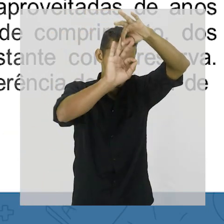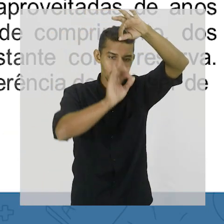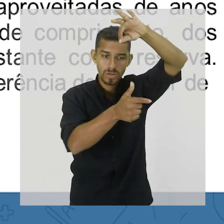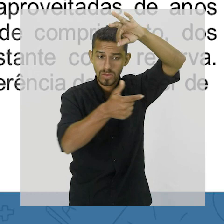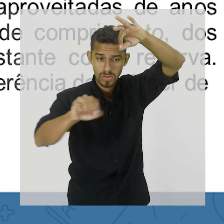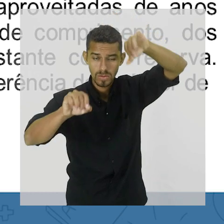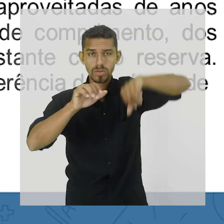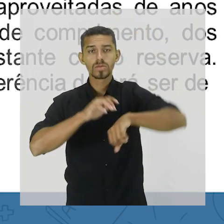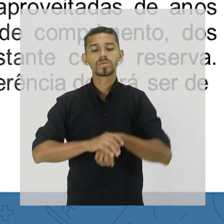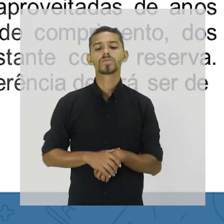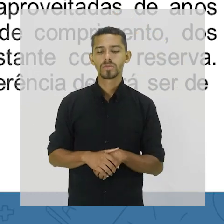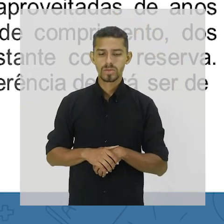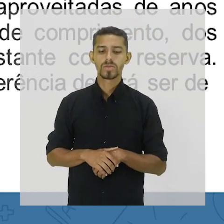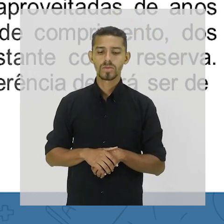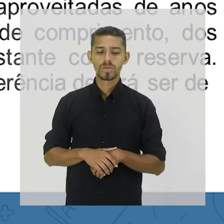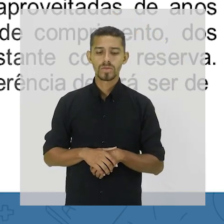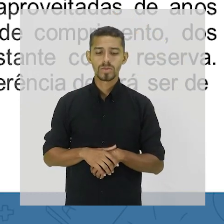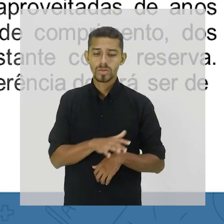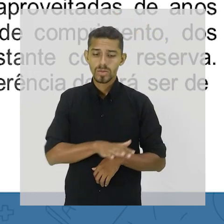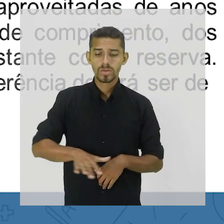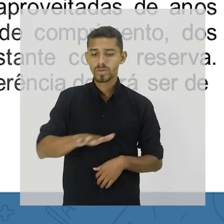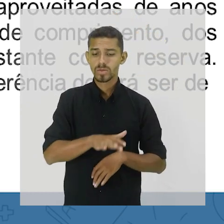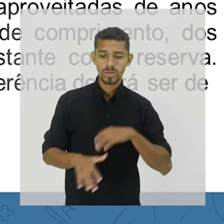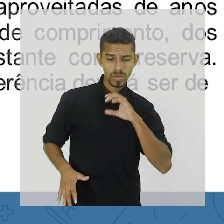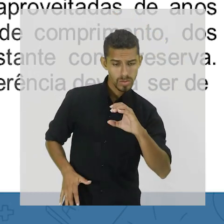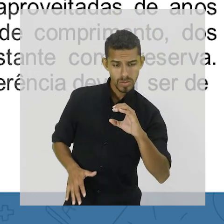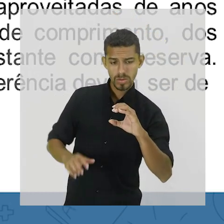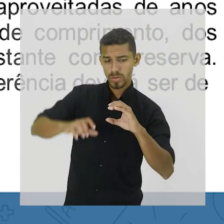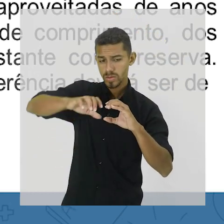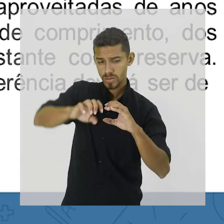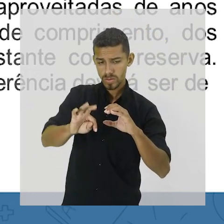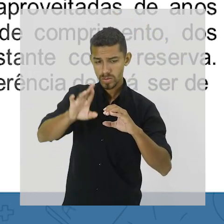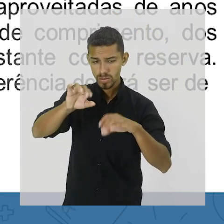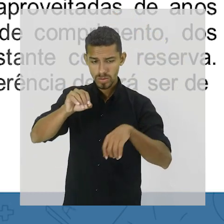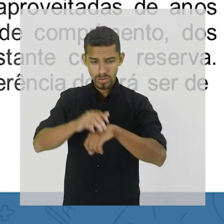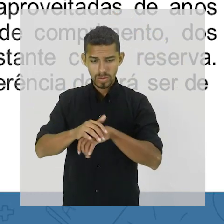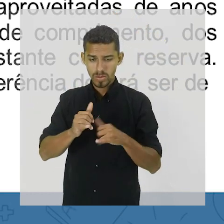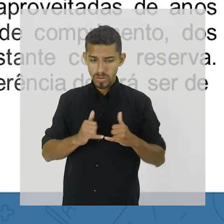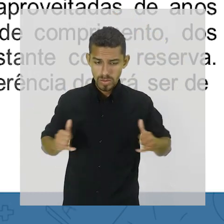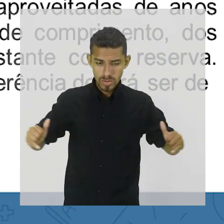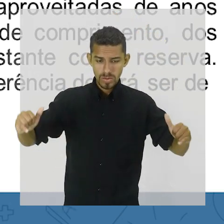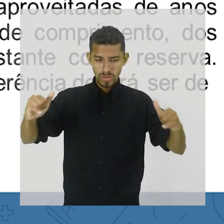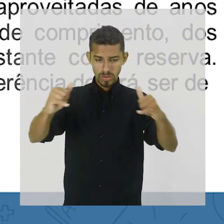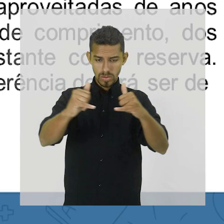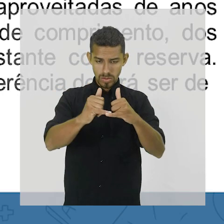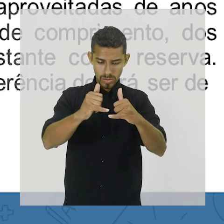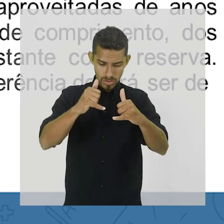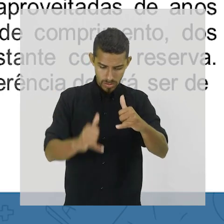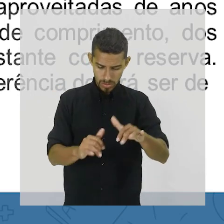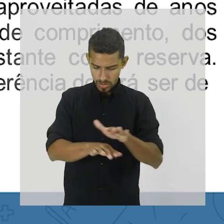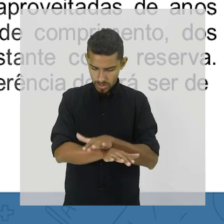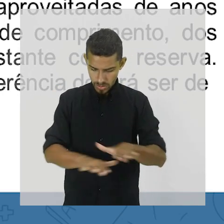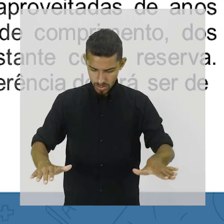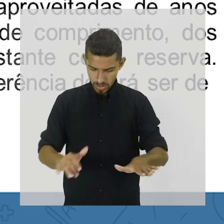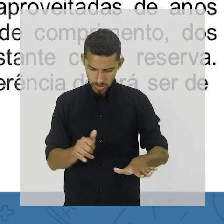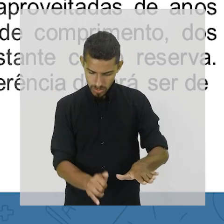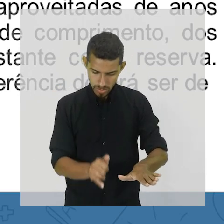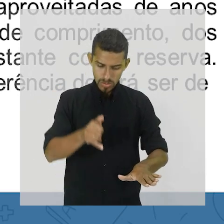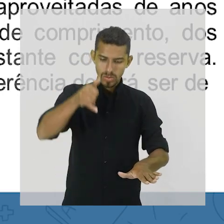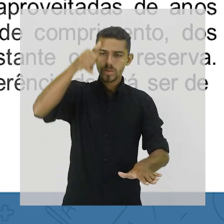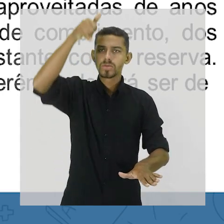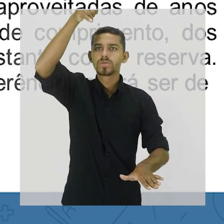fixado no ponto C, centro da circunferência, perpendicularmente ao plano do chão. Para economizar,